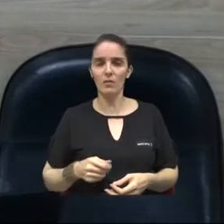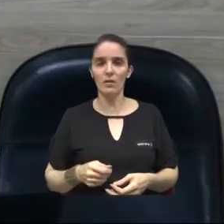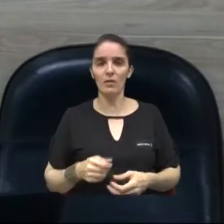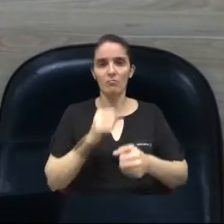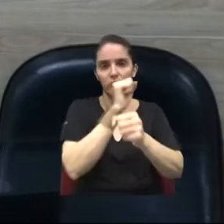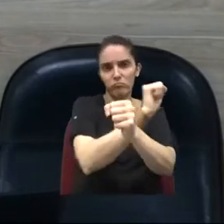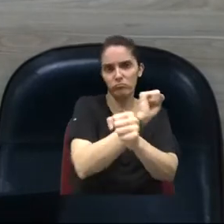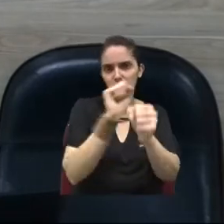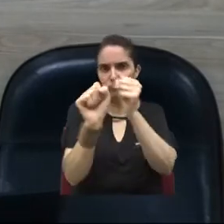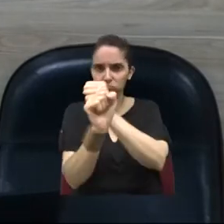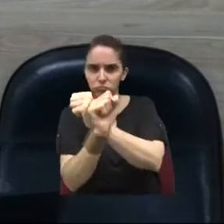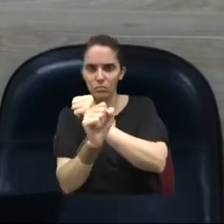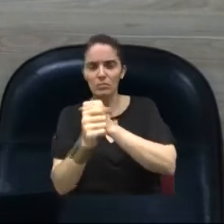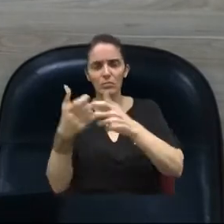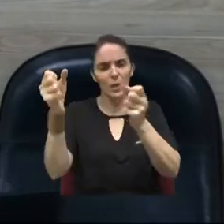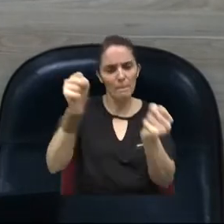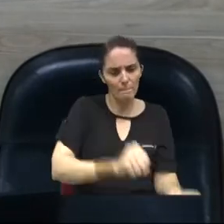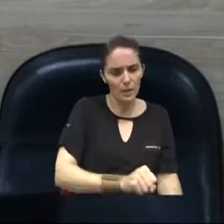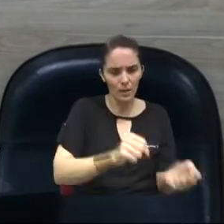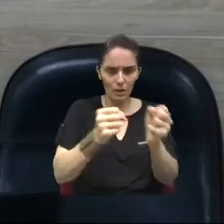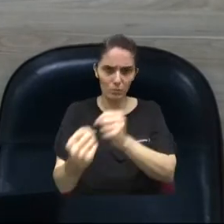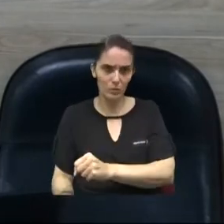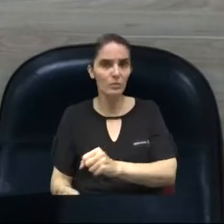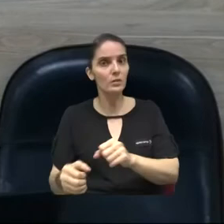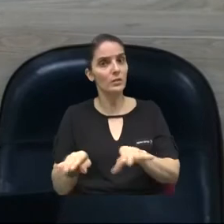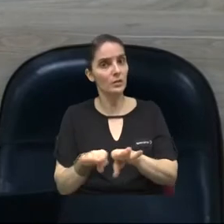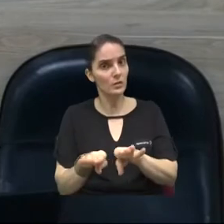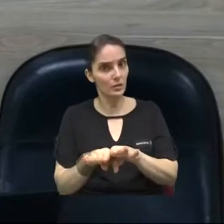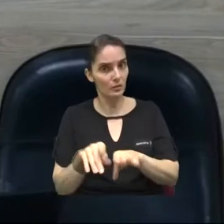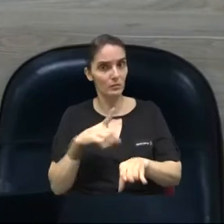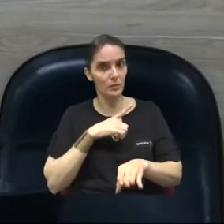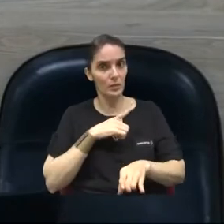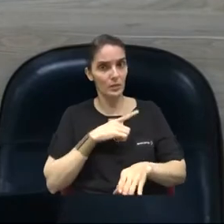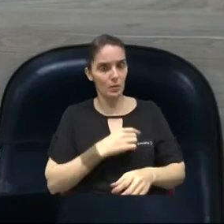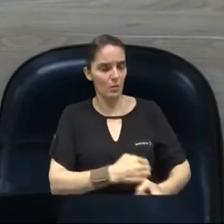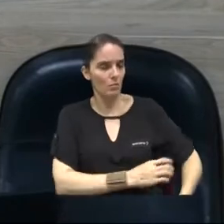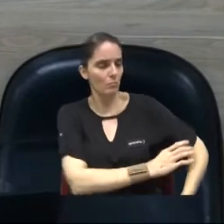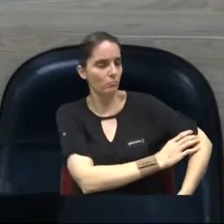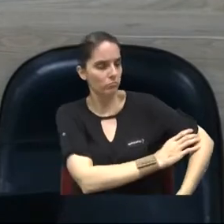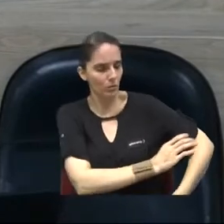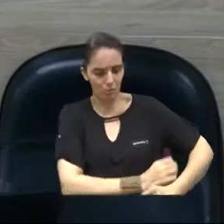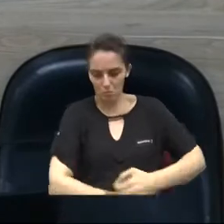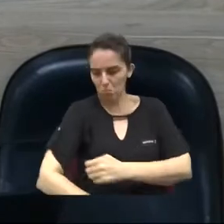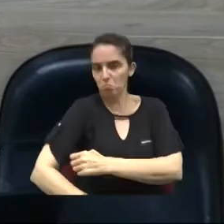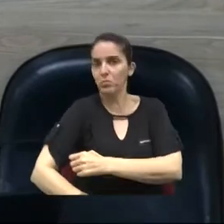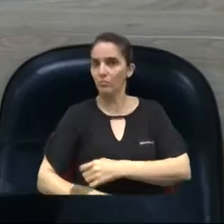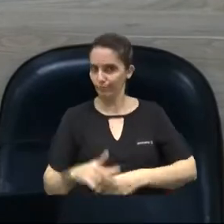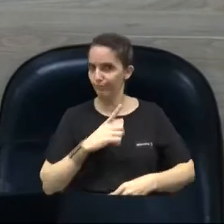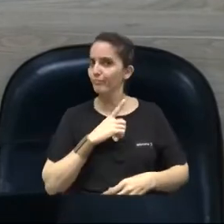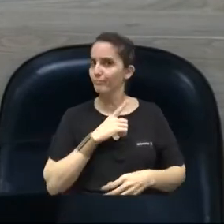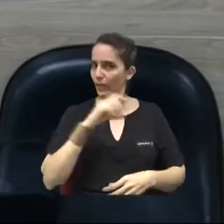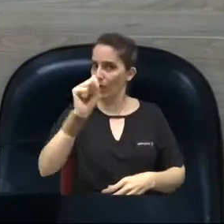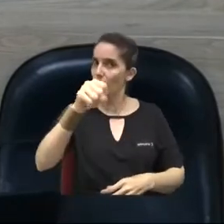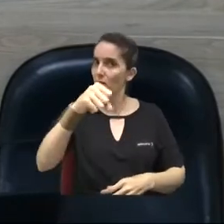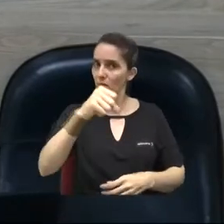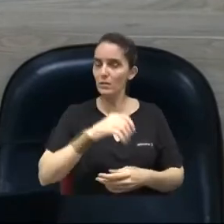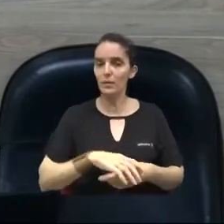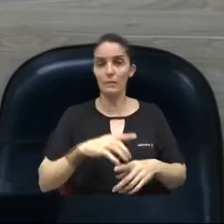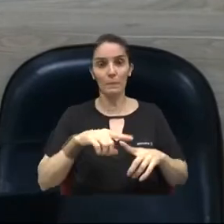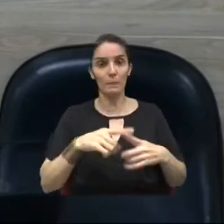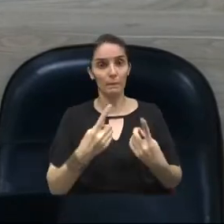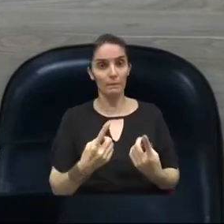dos praticantes de luta, existem também os adoradores por fisiculturismo, mas esses acabam tendo um pouco mais